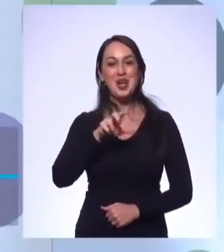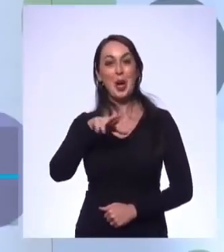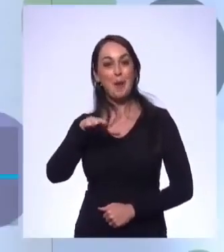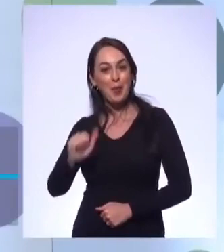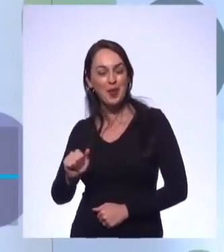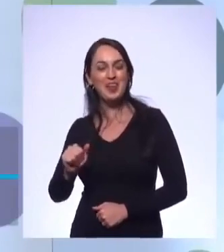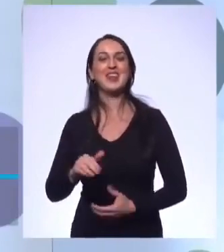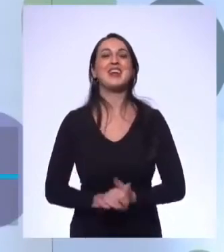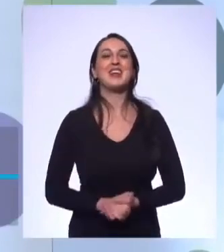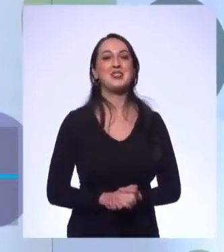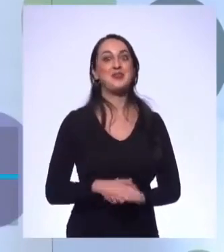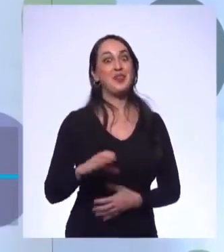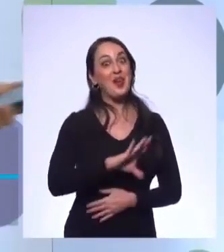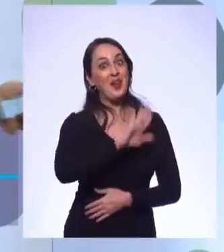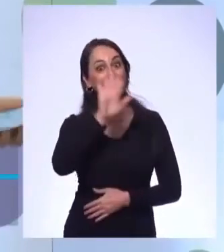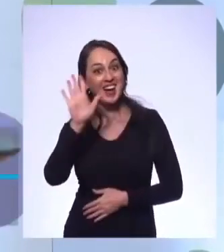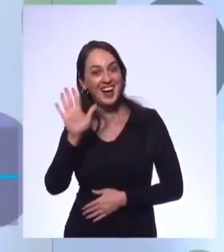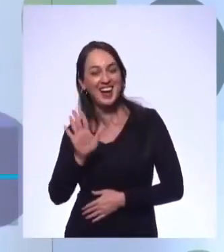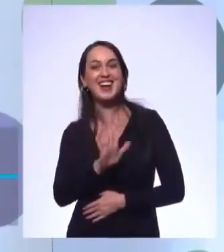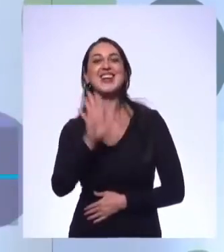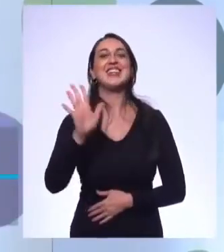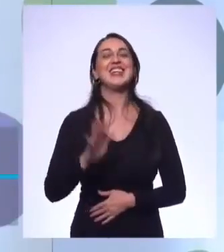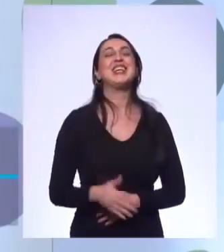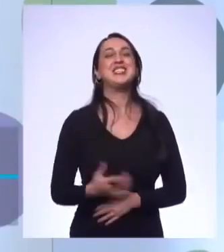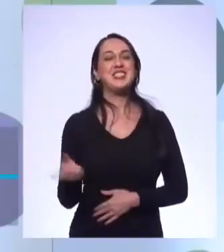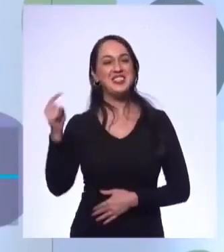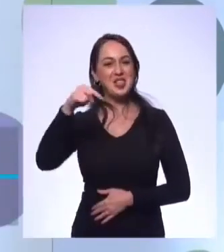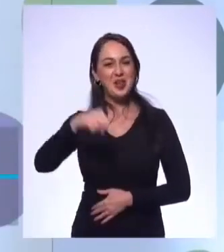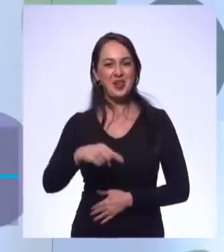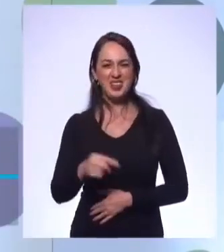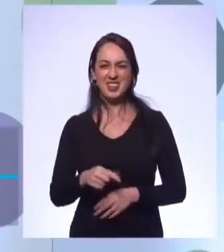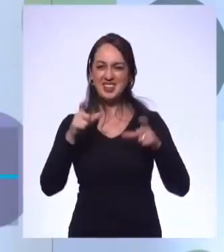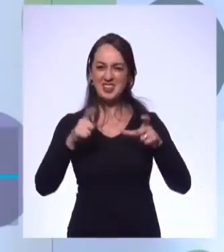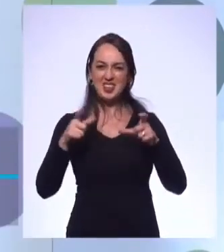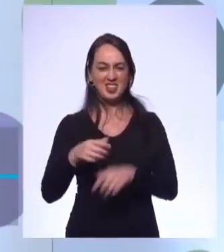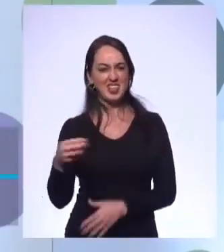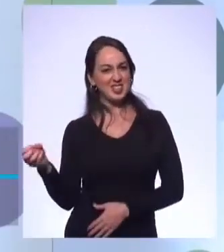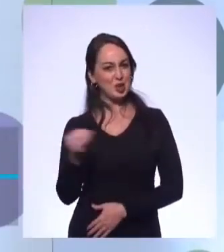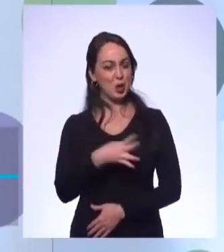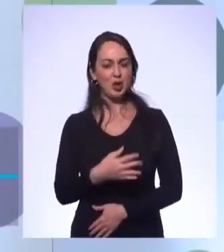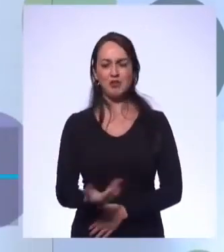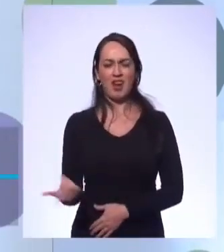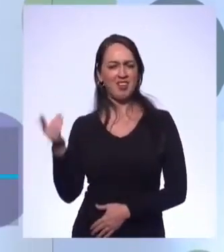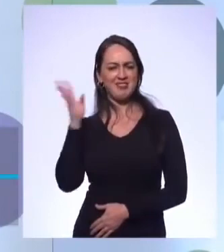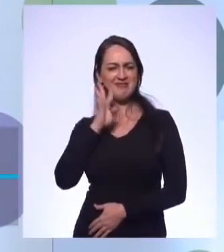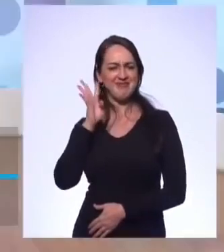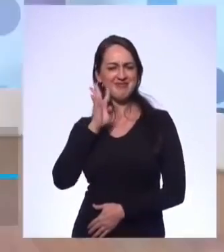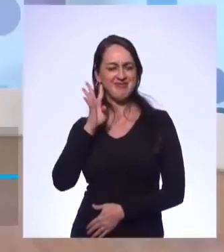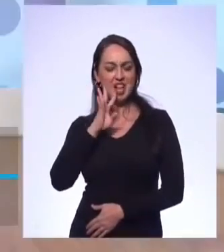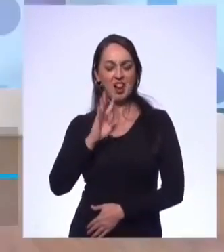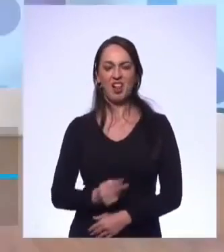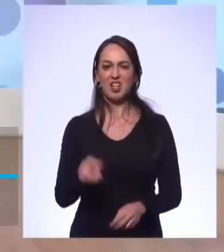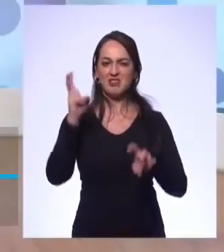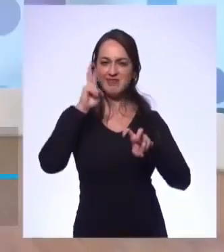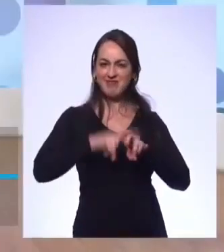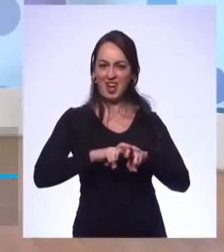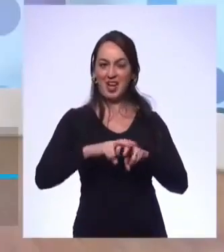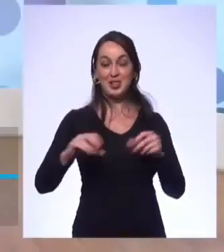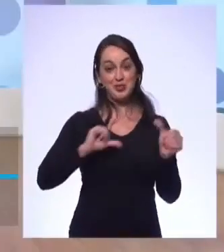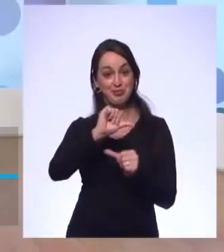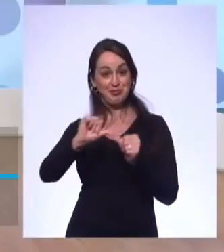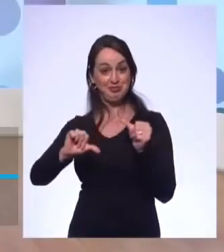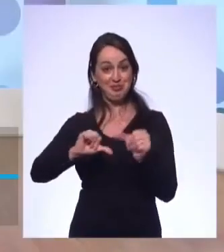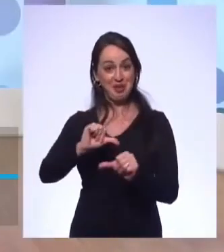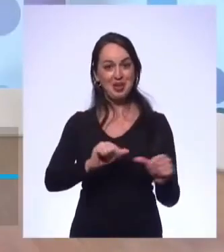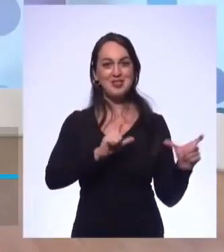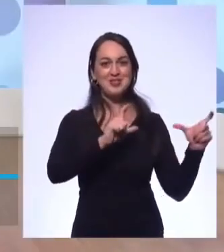Olá, tudo... Olha, gente, estamos aqui no novo layout. O Mauro que inventou isso daqui de Uau, colocar no banquinho, tô achando ótimo. Não, mudamos de estúdio, mudamos de Muito legal.